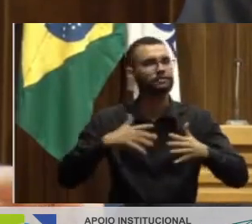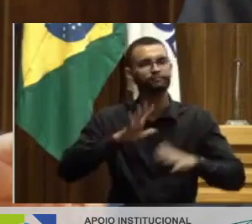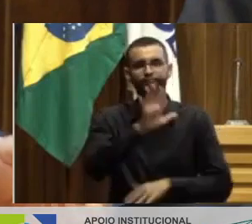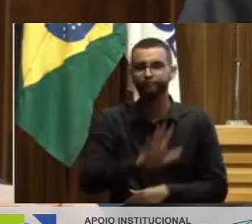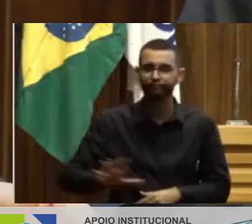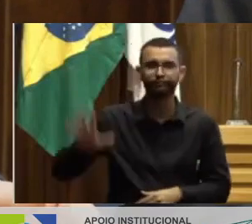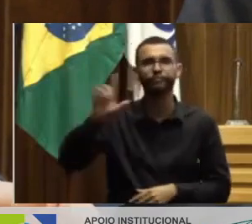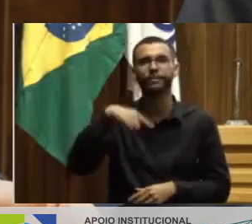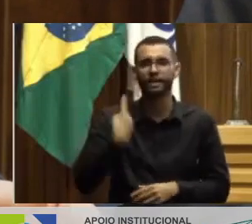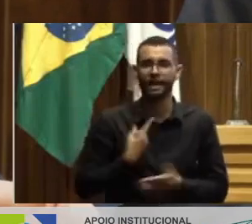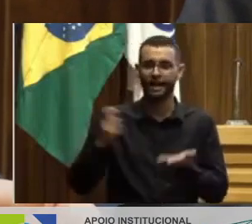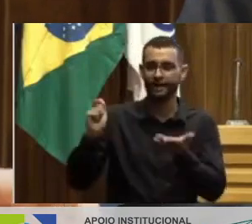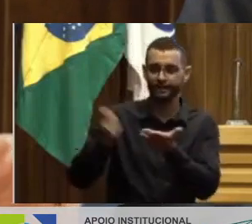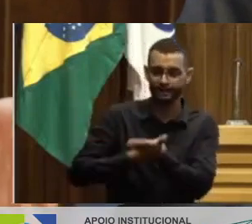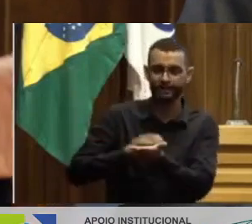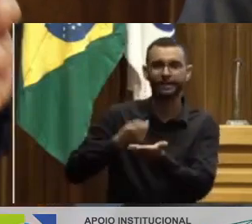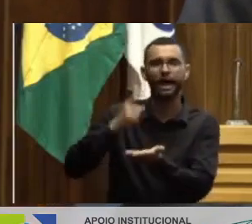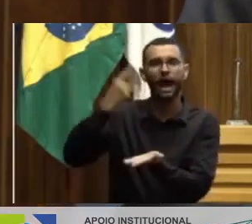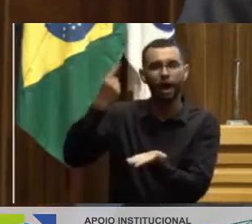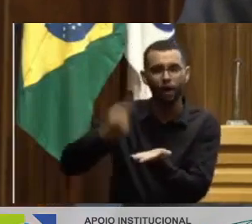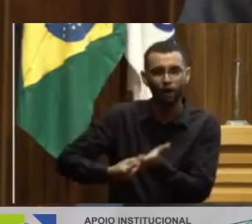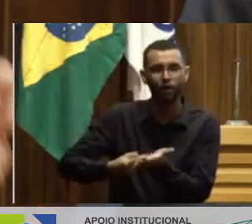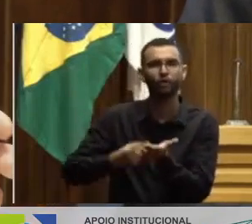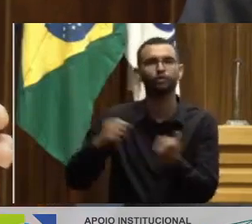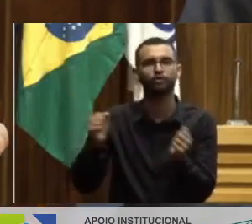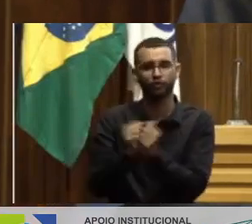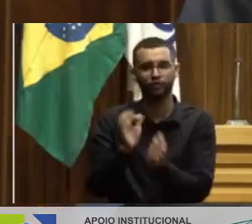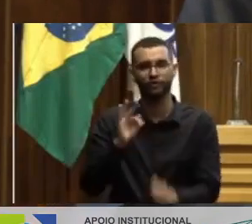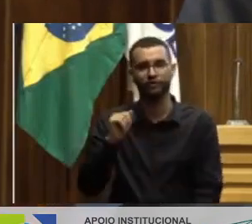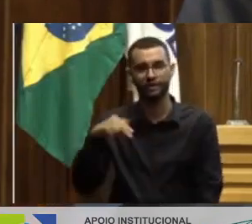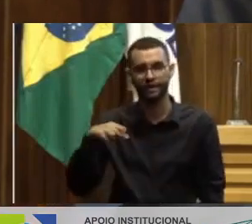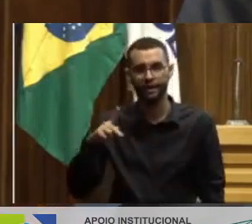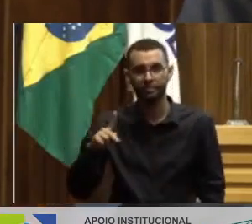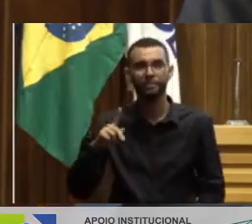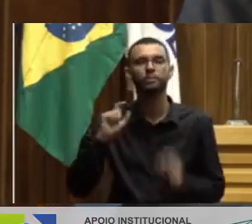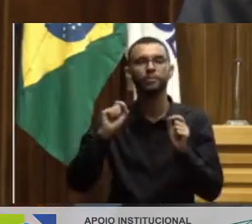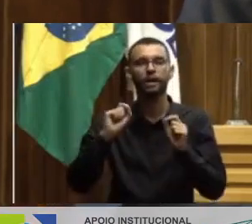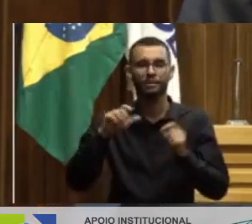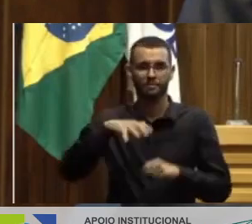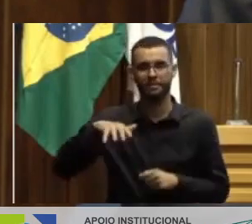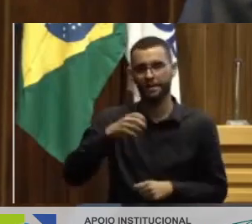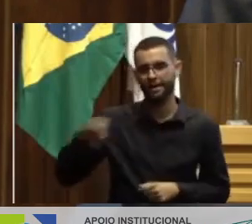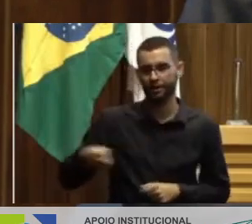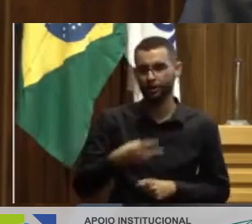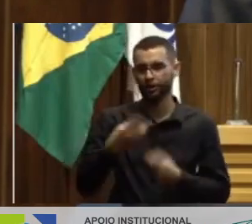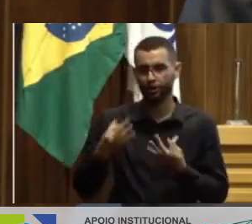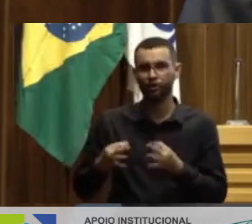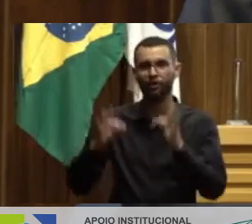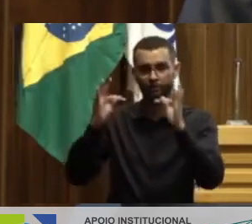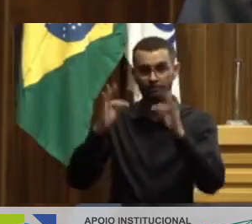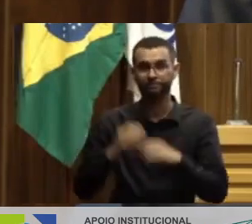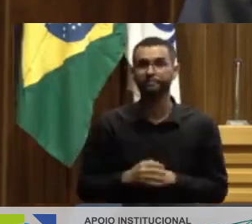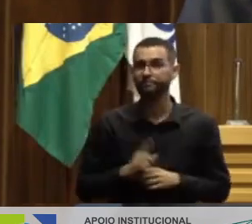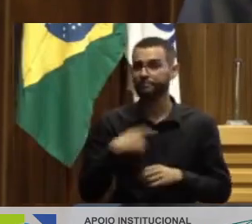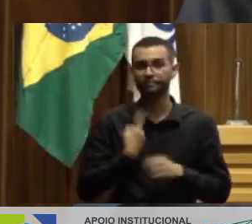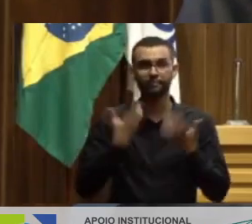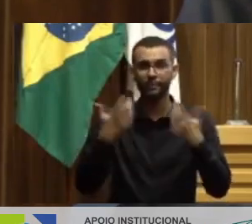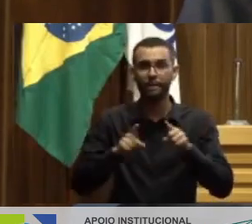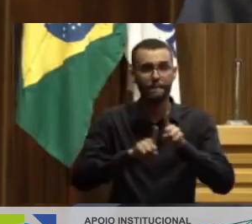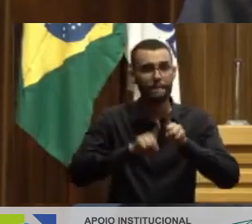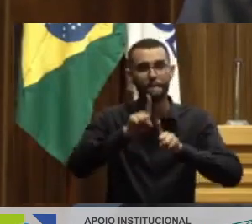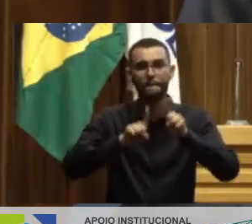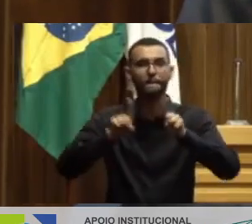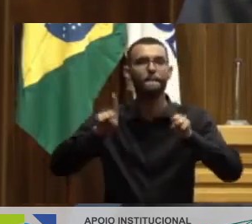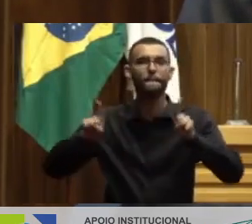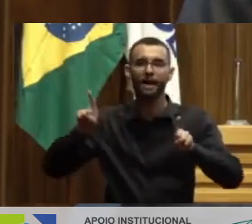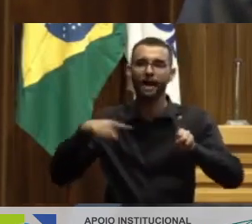hoje com a FINEP para a área de inovação. Ou seja, nós não temos que ter competência concorrente, nossa competência é